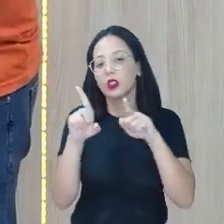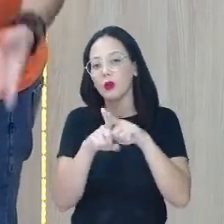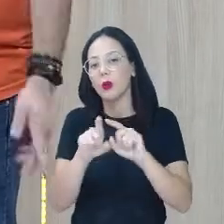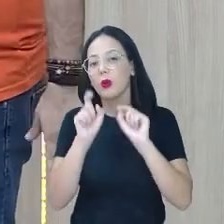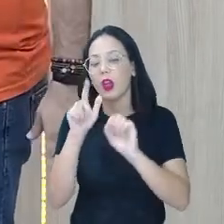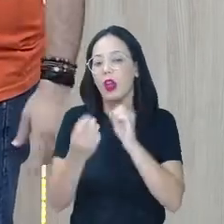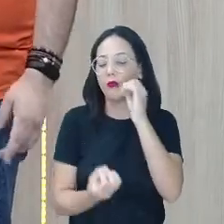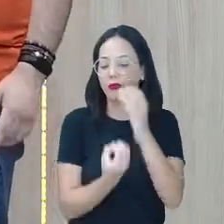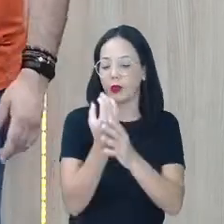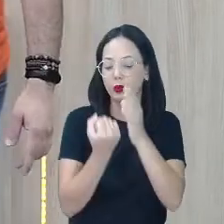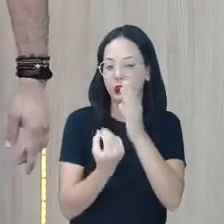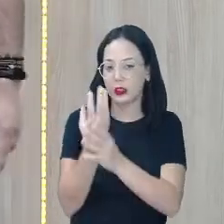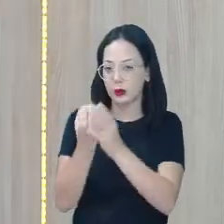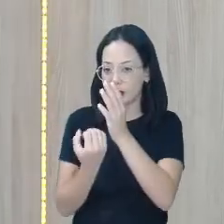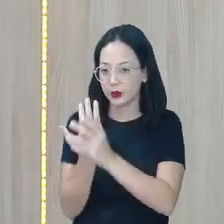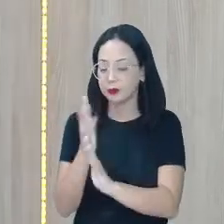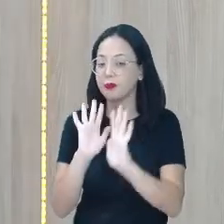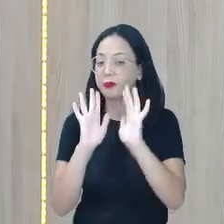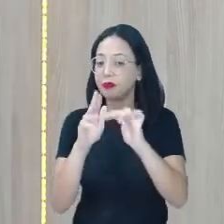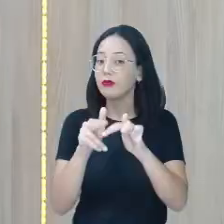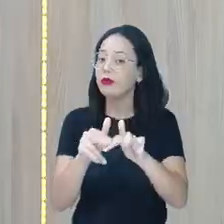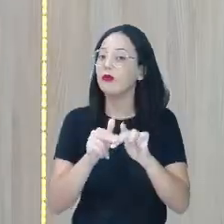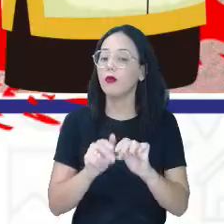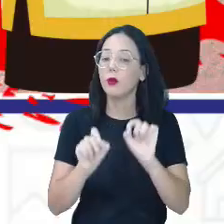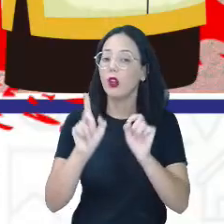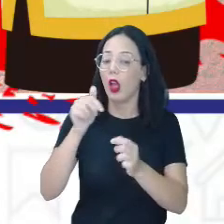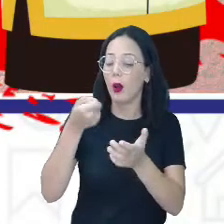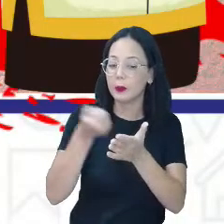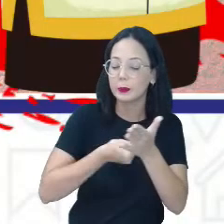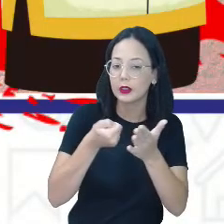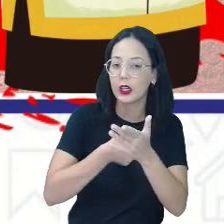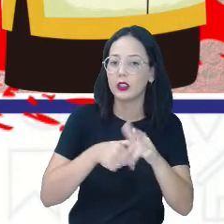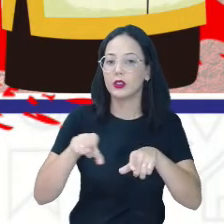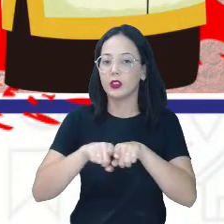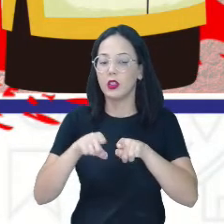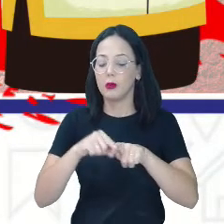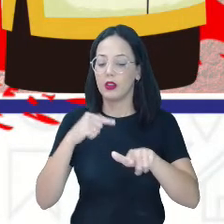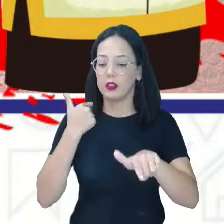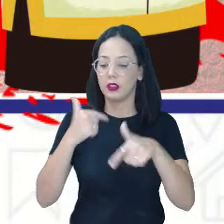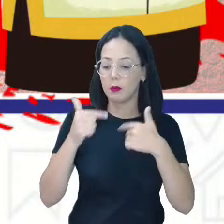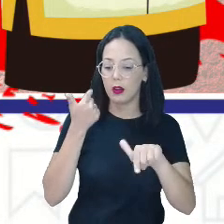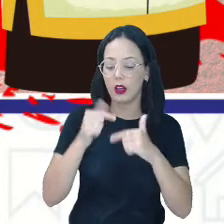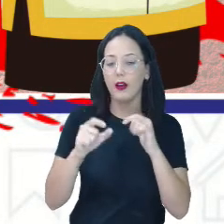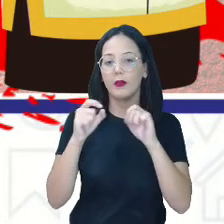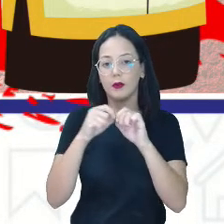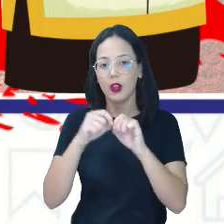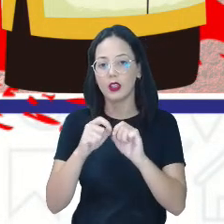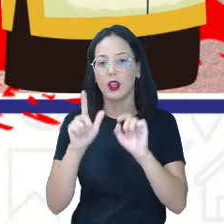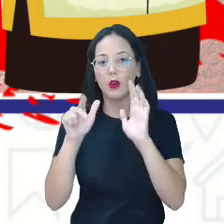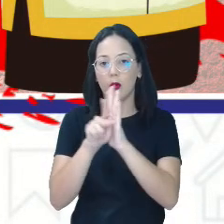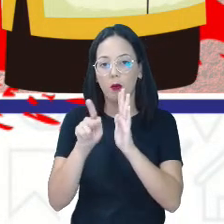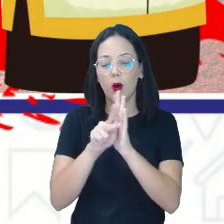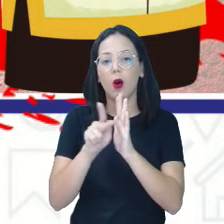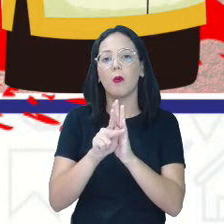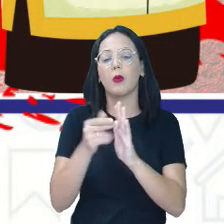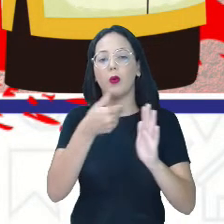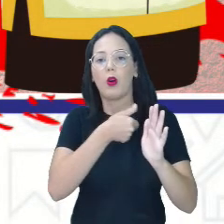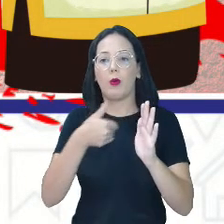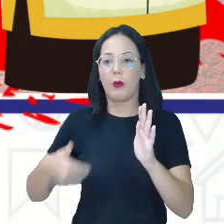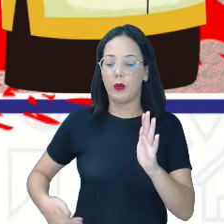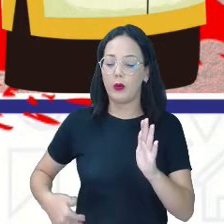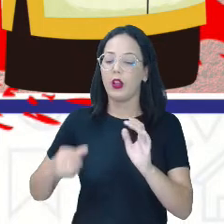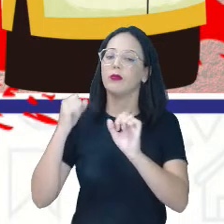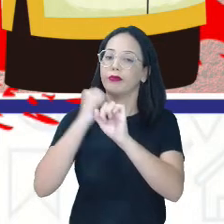sendo produzidos. Então, eles eram obrigados também a trabalharem, né, na construção das obras públicas, que é